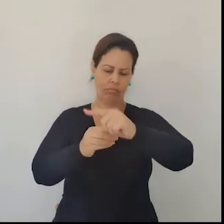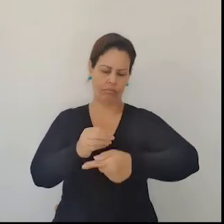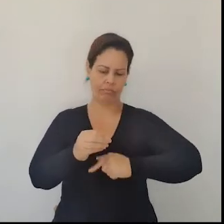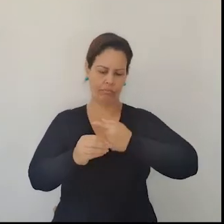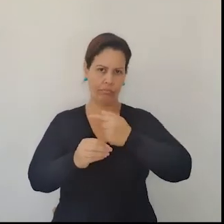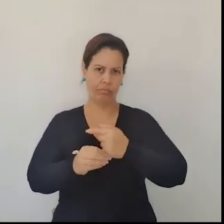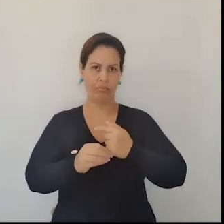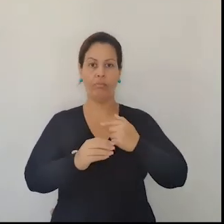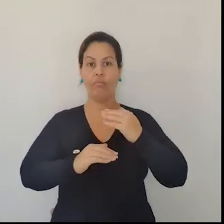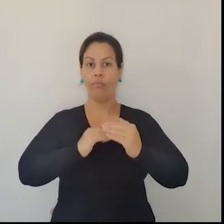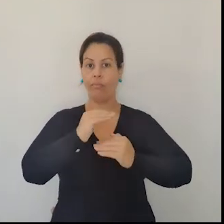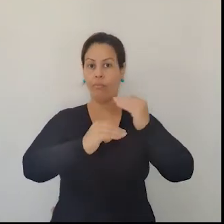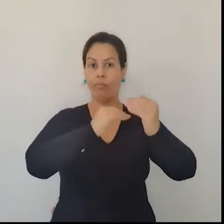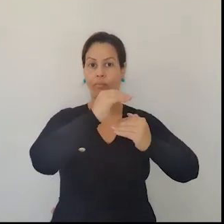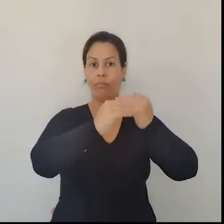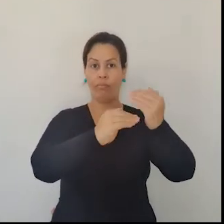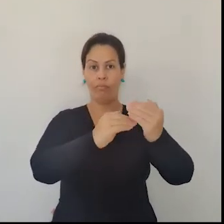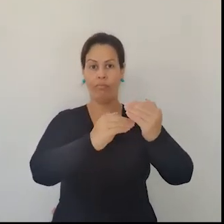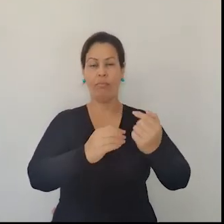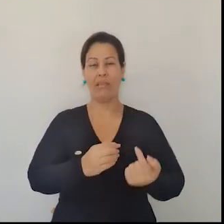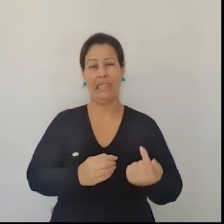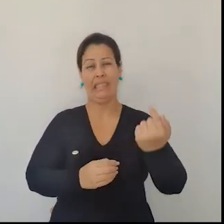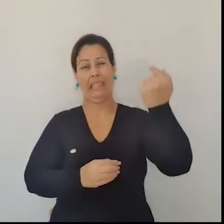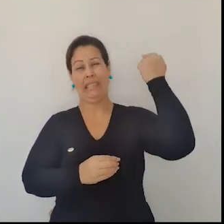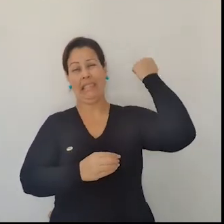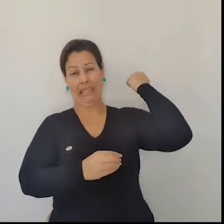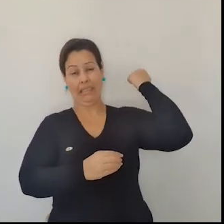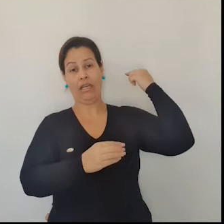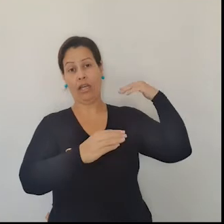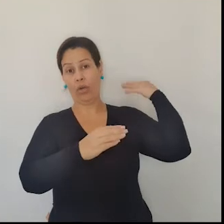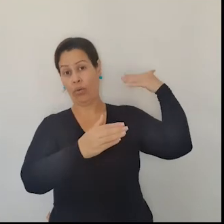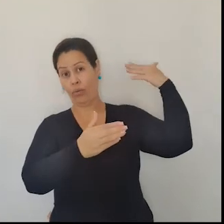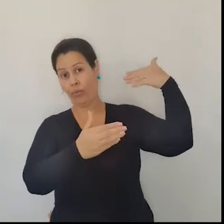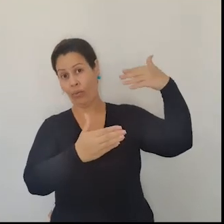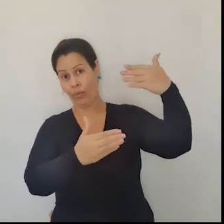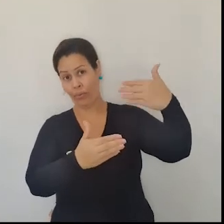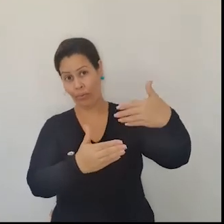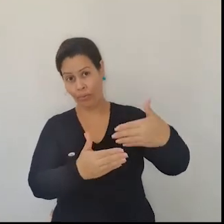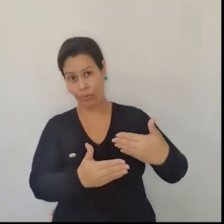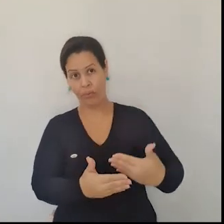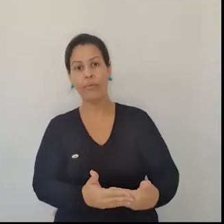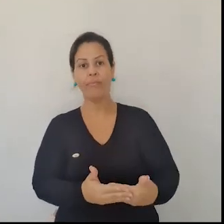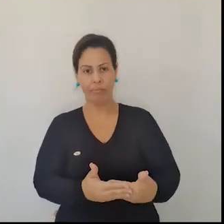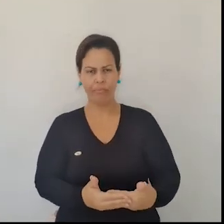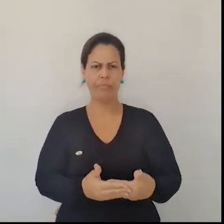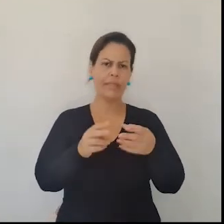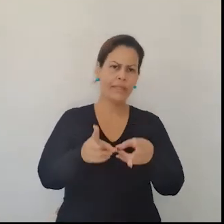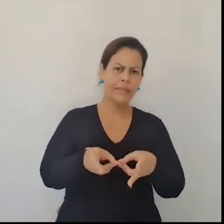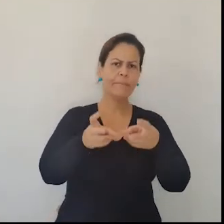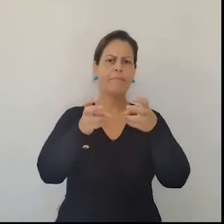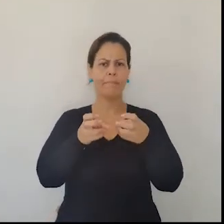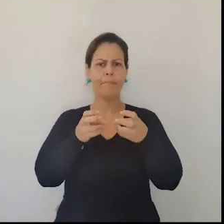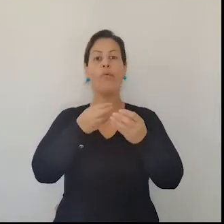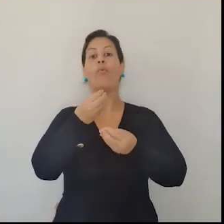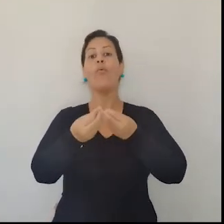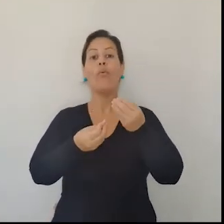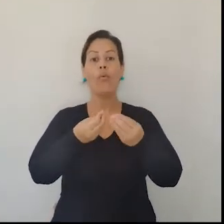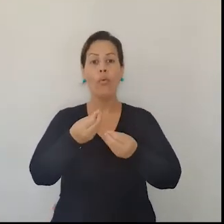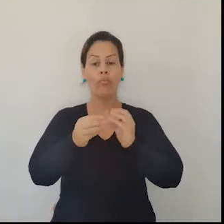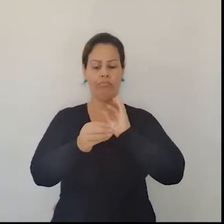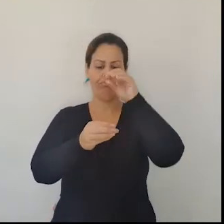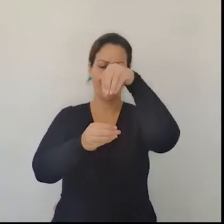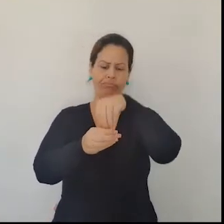entendermos como que o conceito do átomo evoluiu no decorrer do tempo, até chegar no modelo atual, percebendo